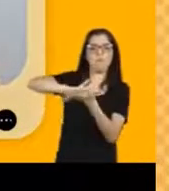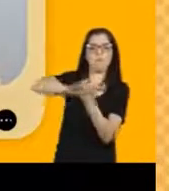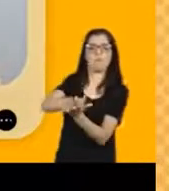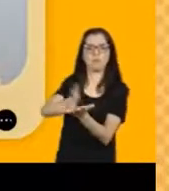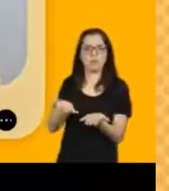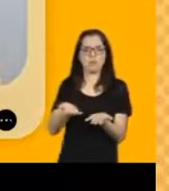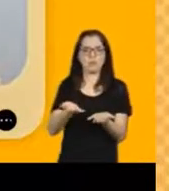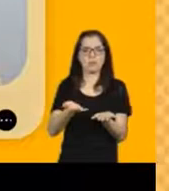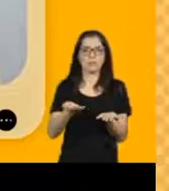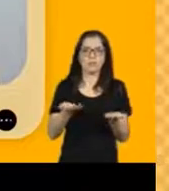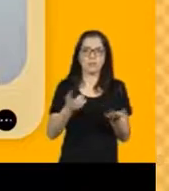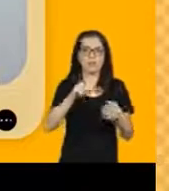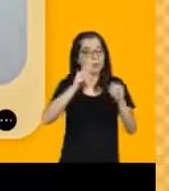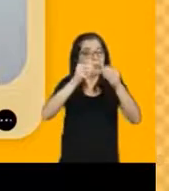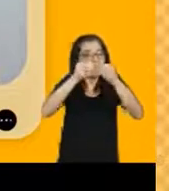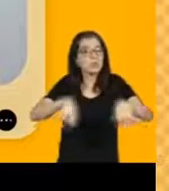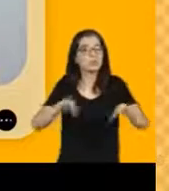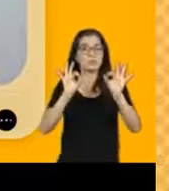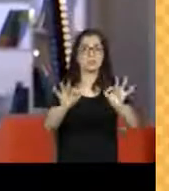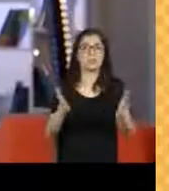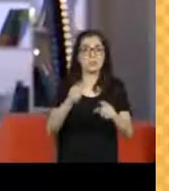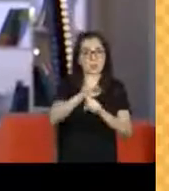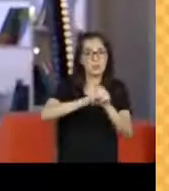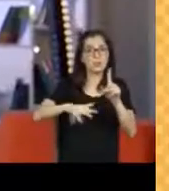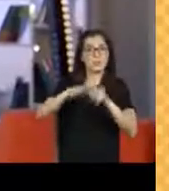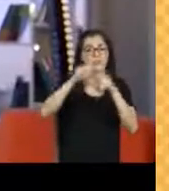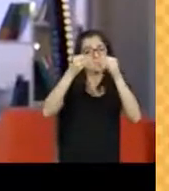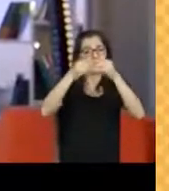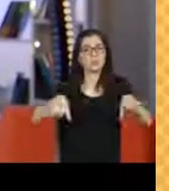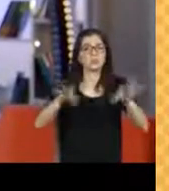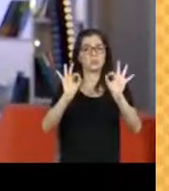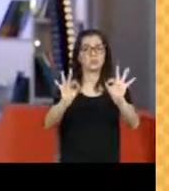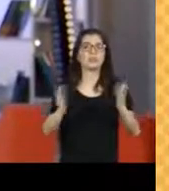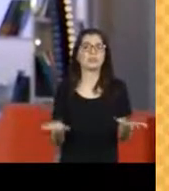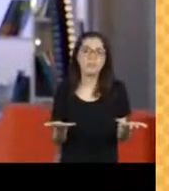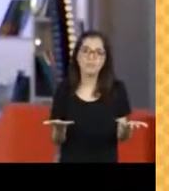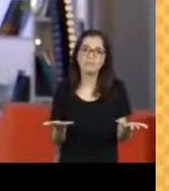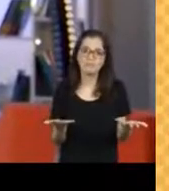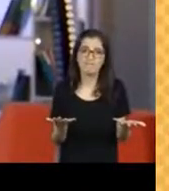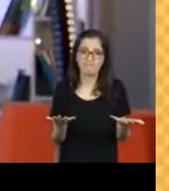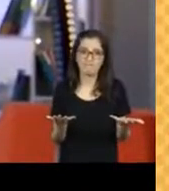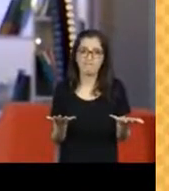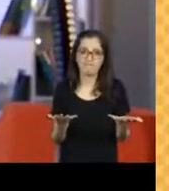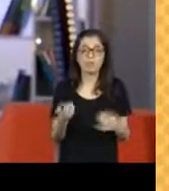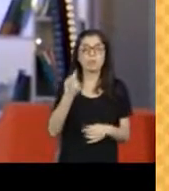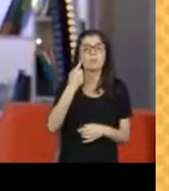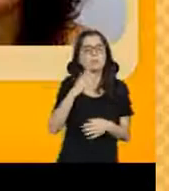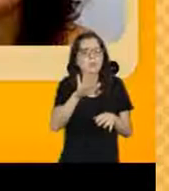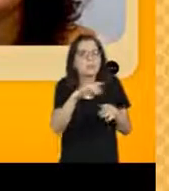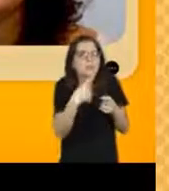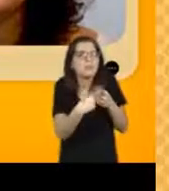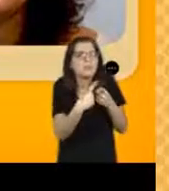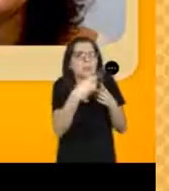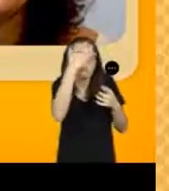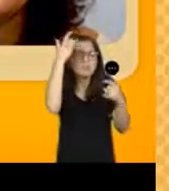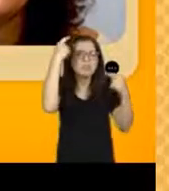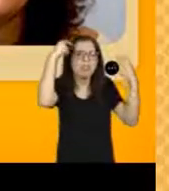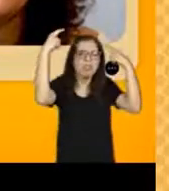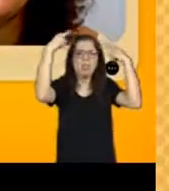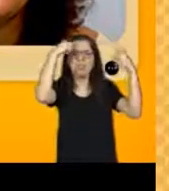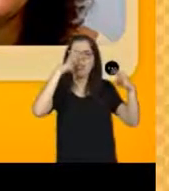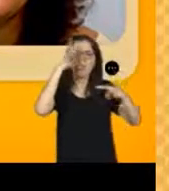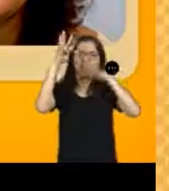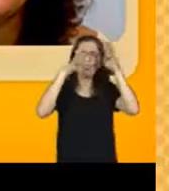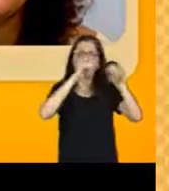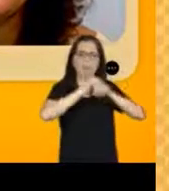ela é uma ameaça de liberdade de expressão e para a própria democracia. Mas o que motiva alguém a criar ou repassar